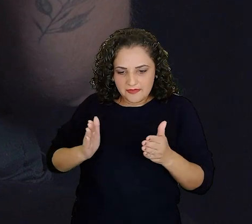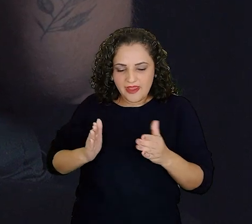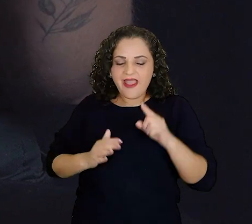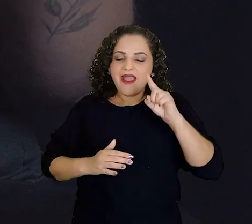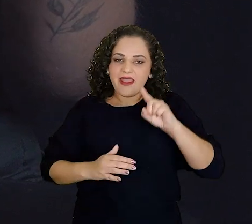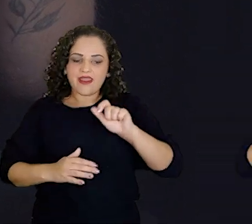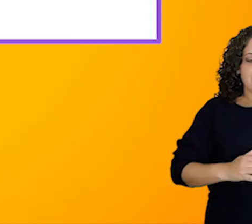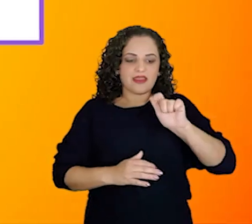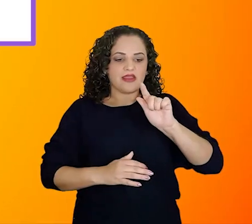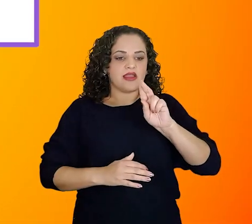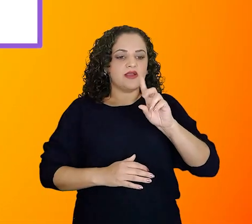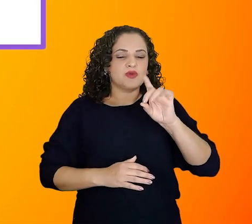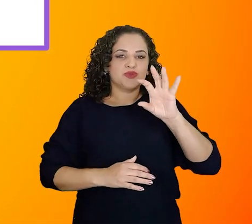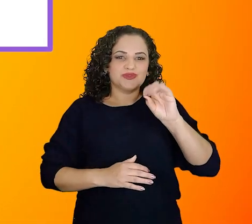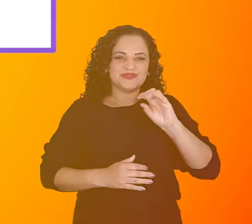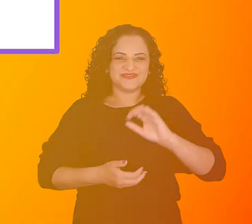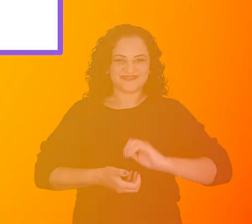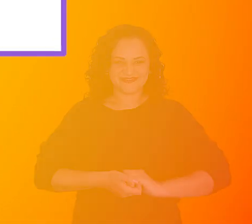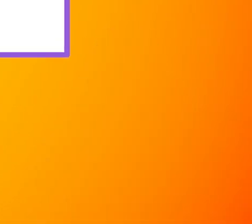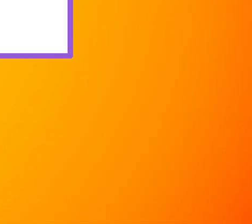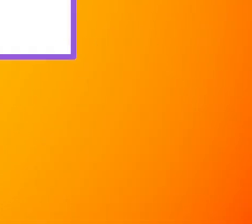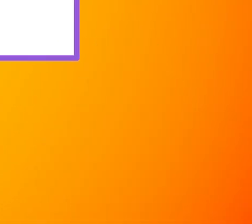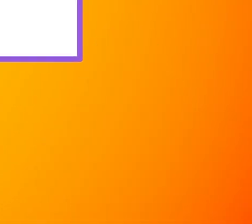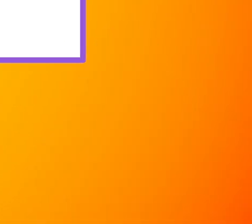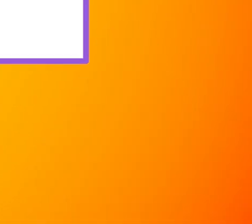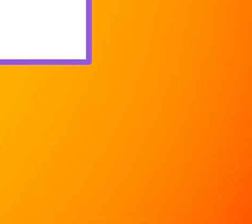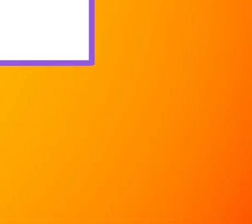totalmente agudo.